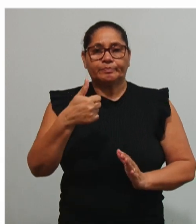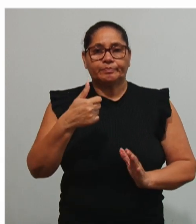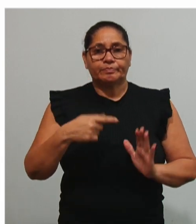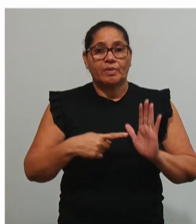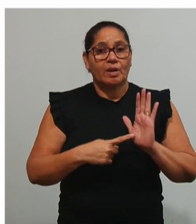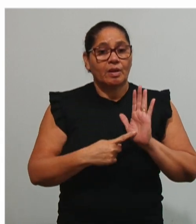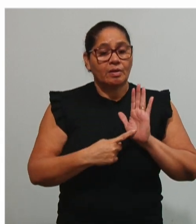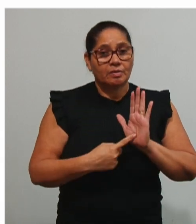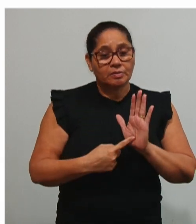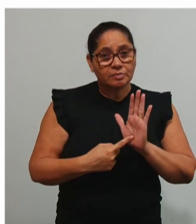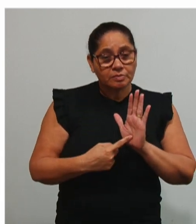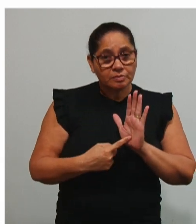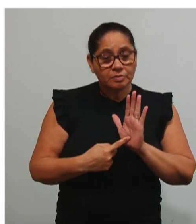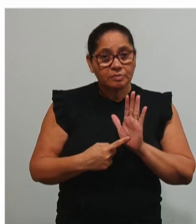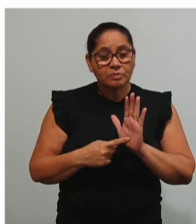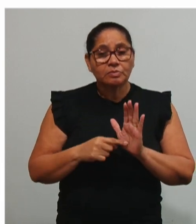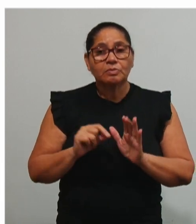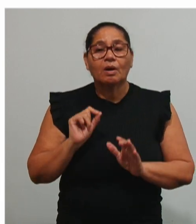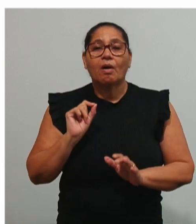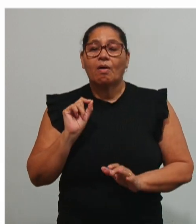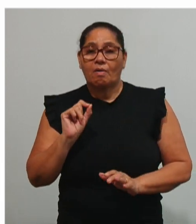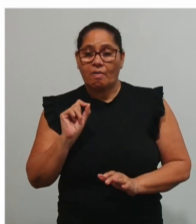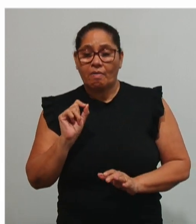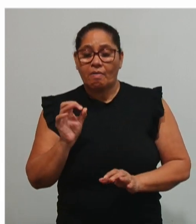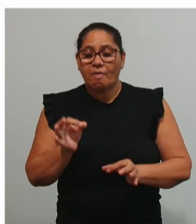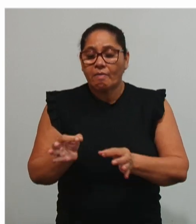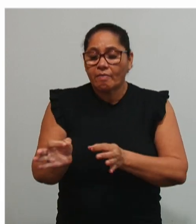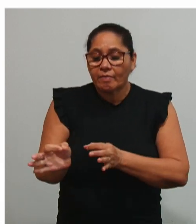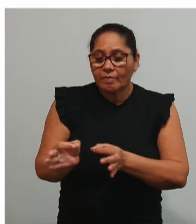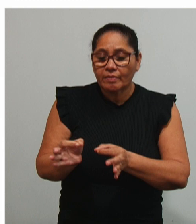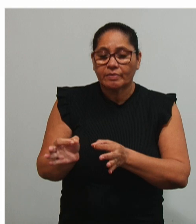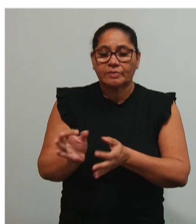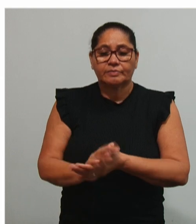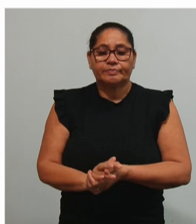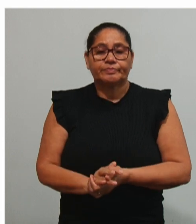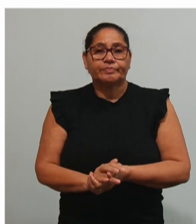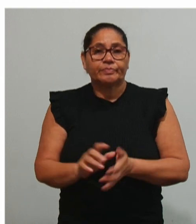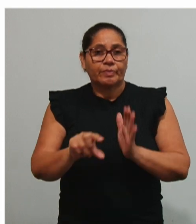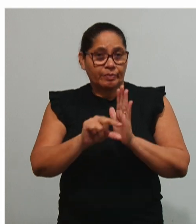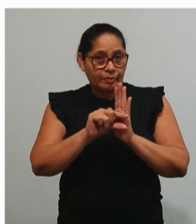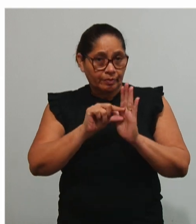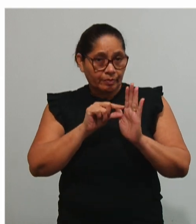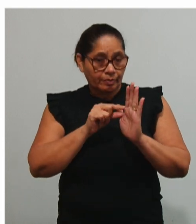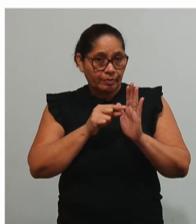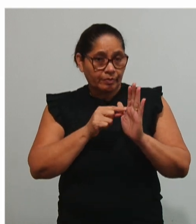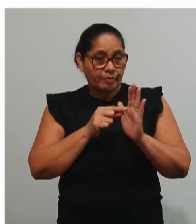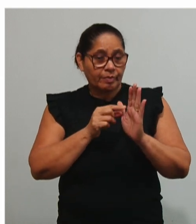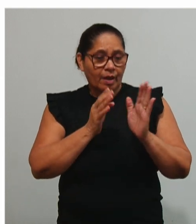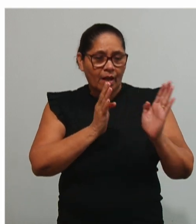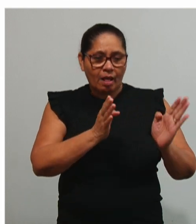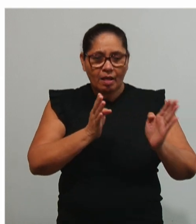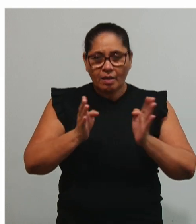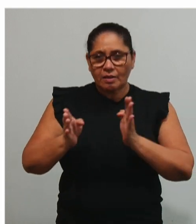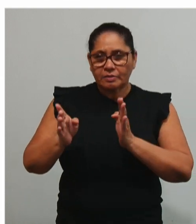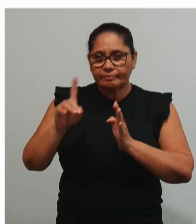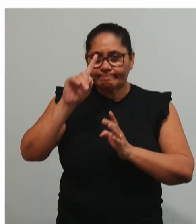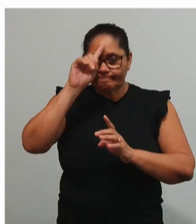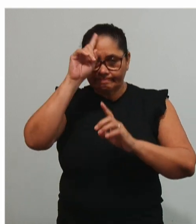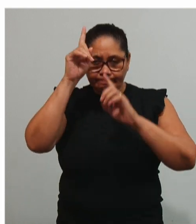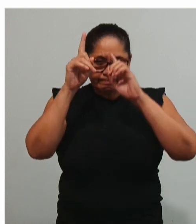para a gente um questionamento sobre o que é planejamento. Então, o capítulo ele está estruturado em 3 ideias, né? Que